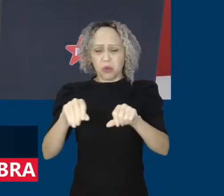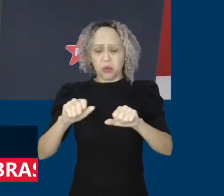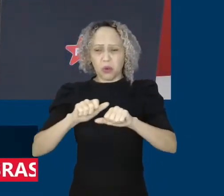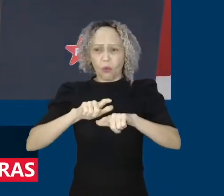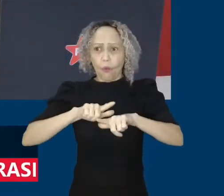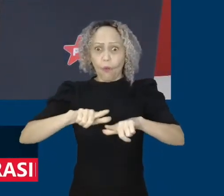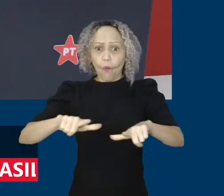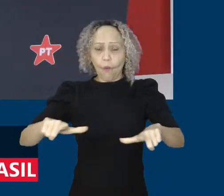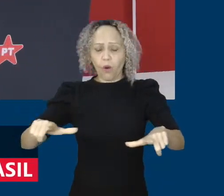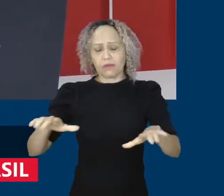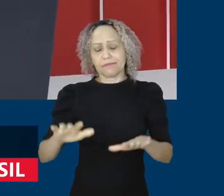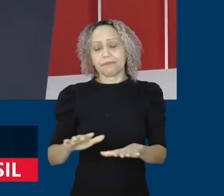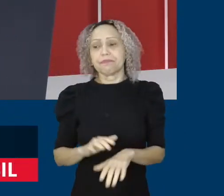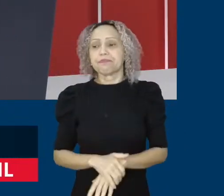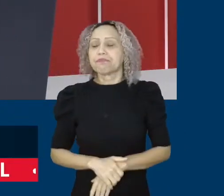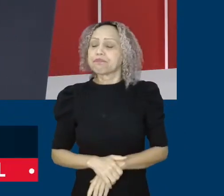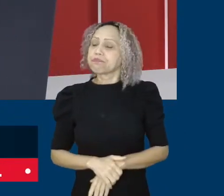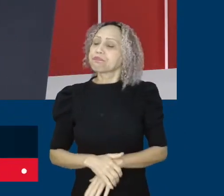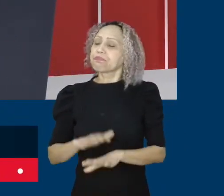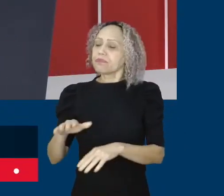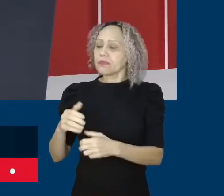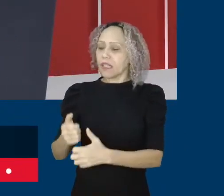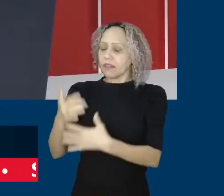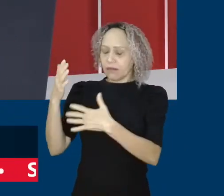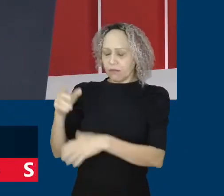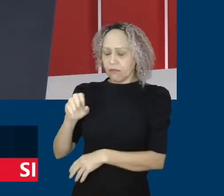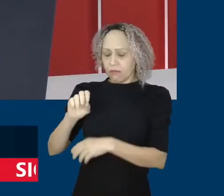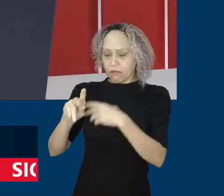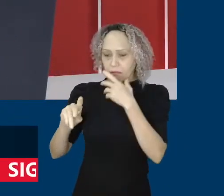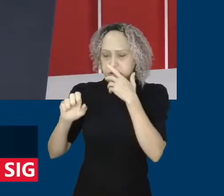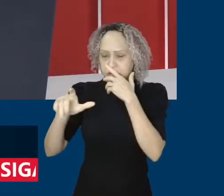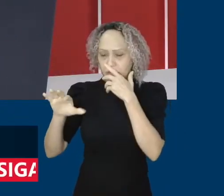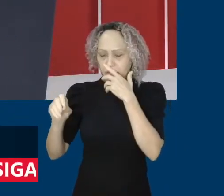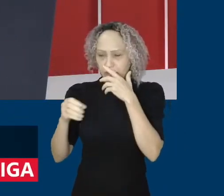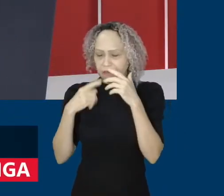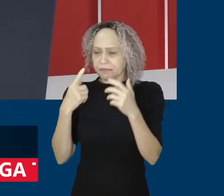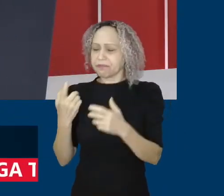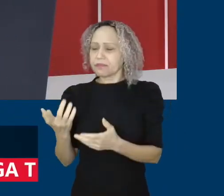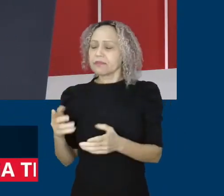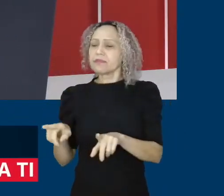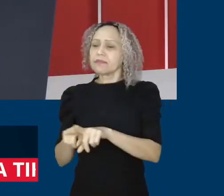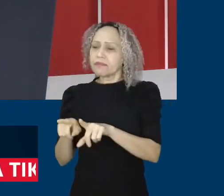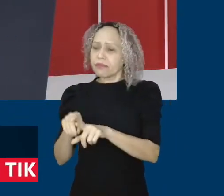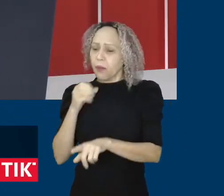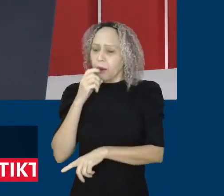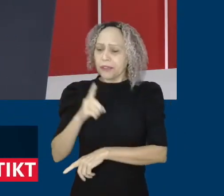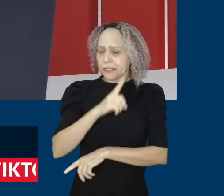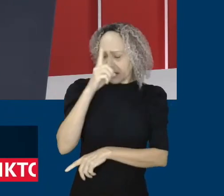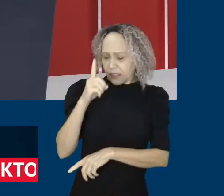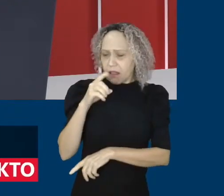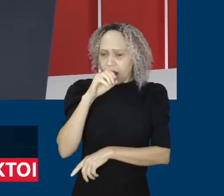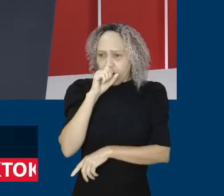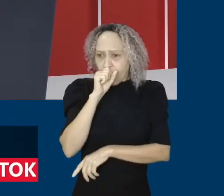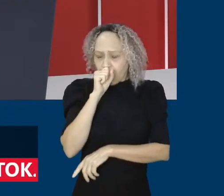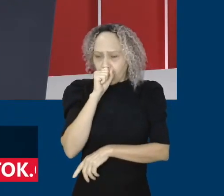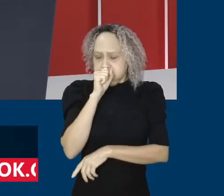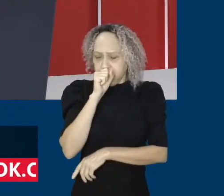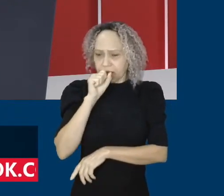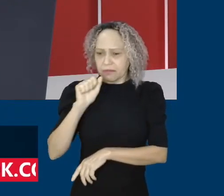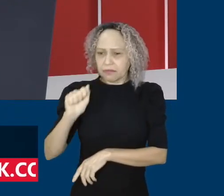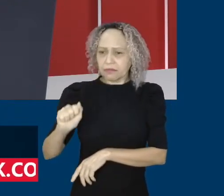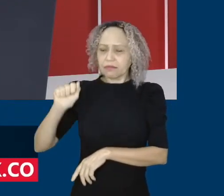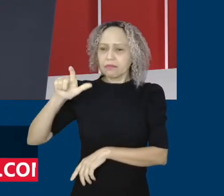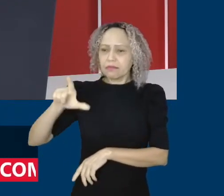dizendo resistência, viva o meio ambiente, o Paulo Roberto Carneiro te dando bom dia aqui também, e o Alberto Quirone, deputado,